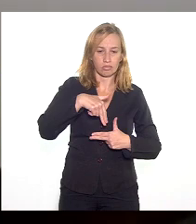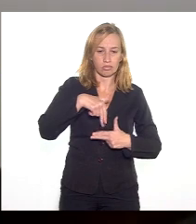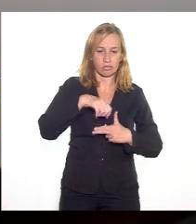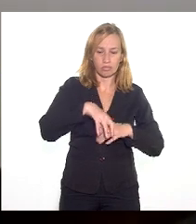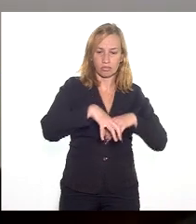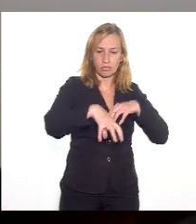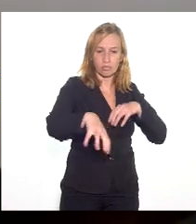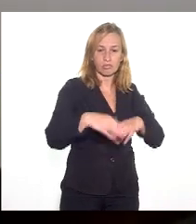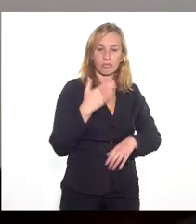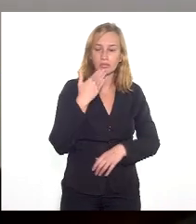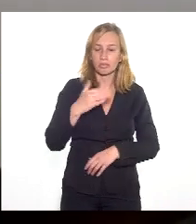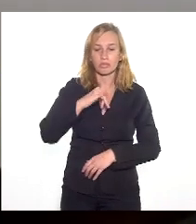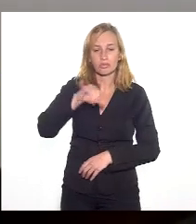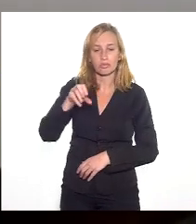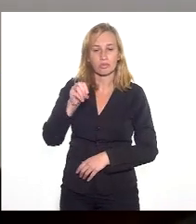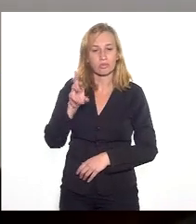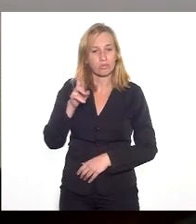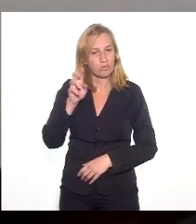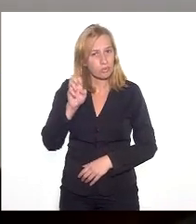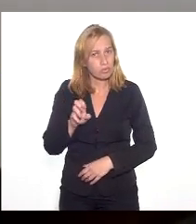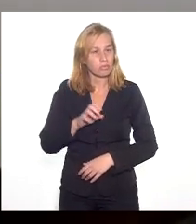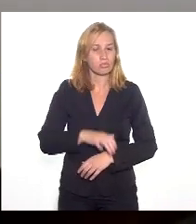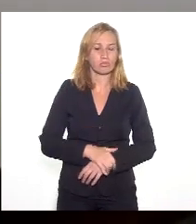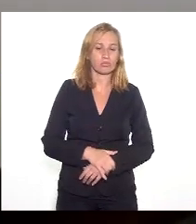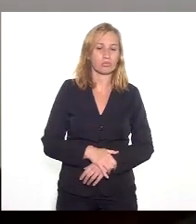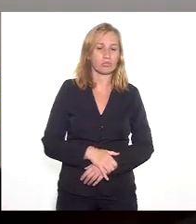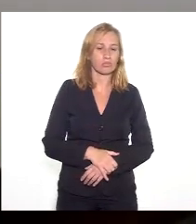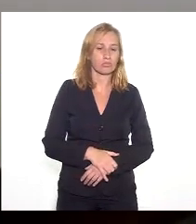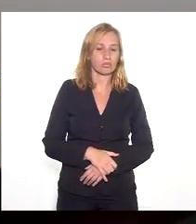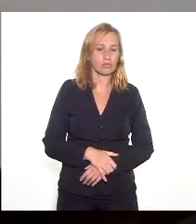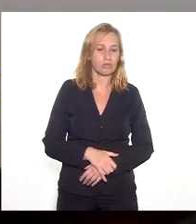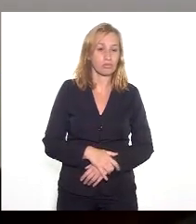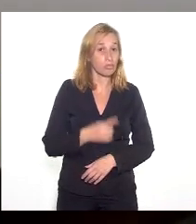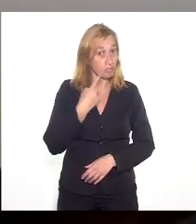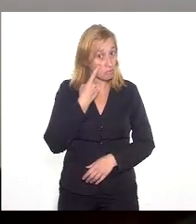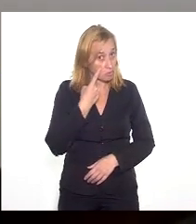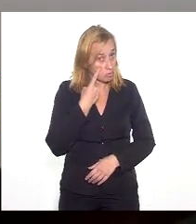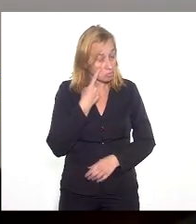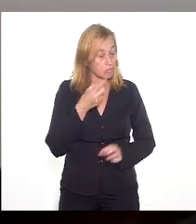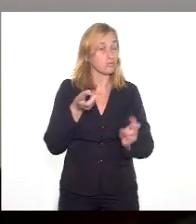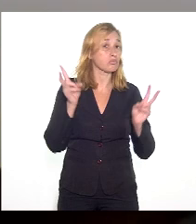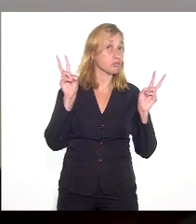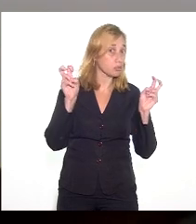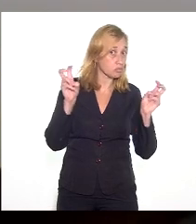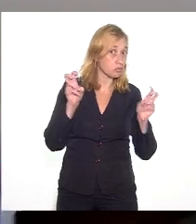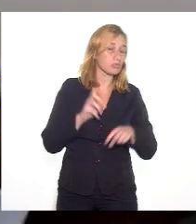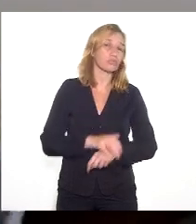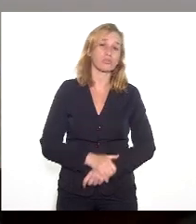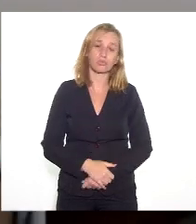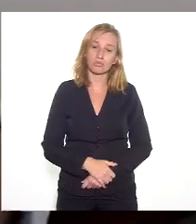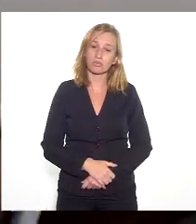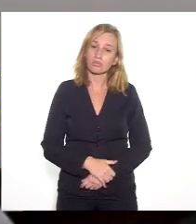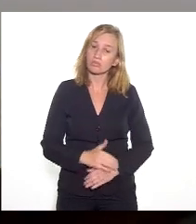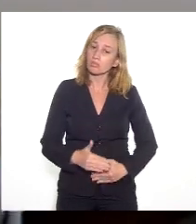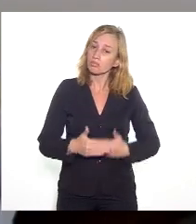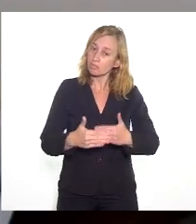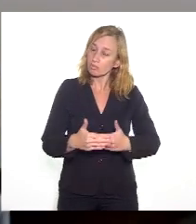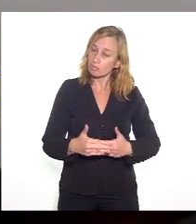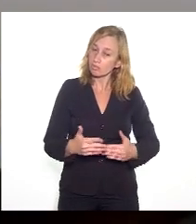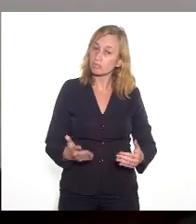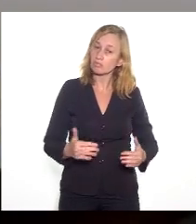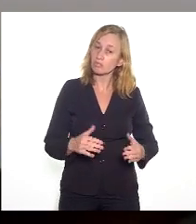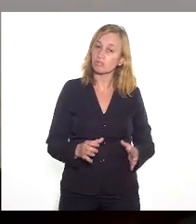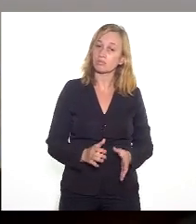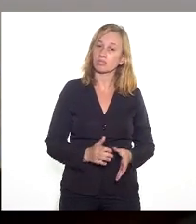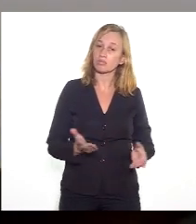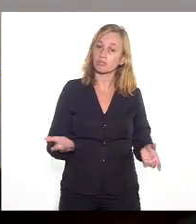ao prefeito Jorge Miranda para que reveja essas situações, avance no processo